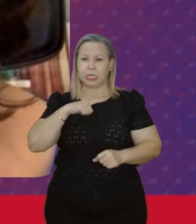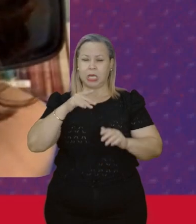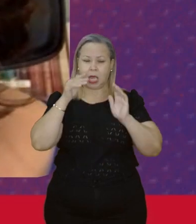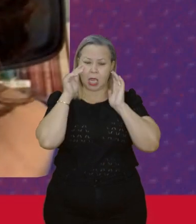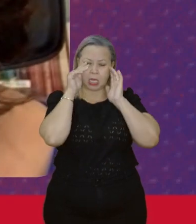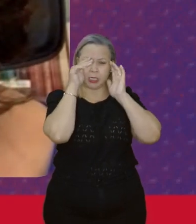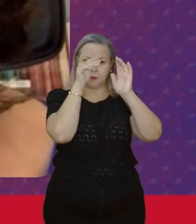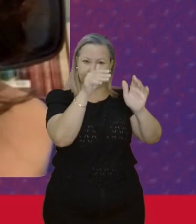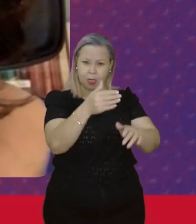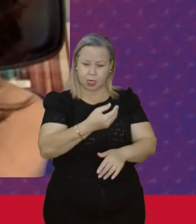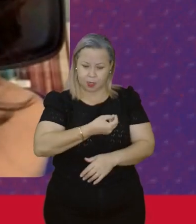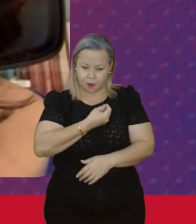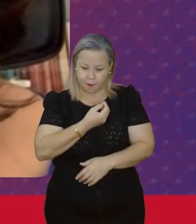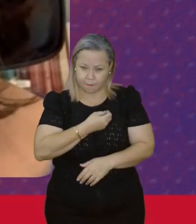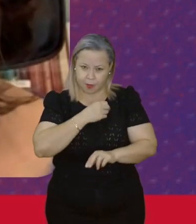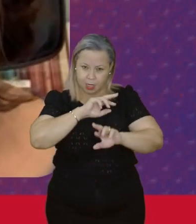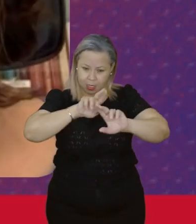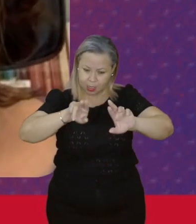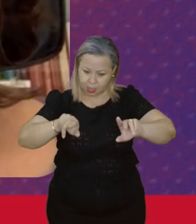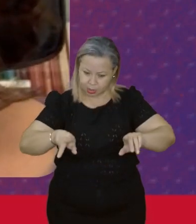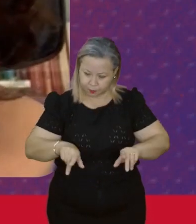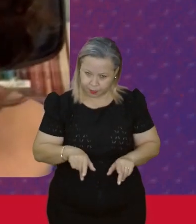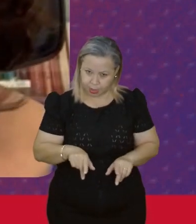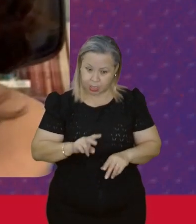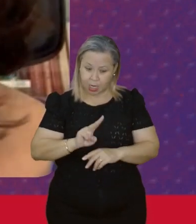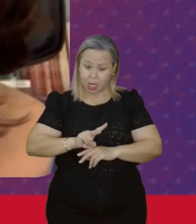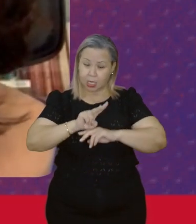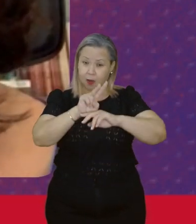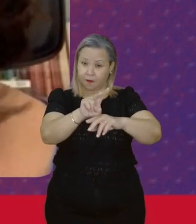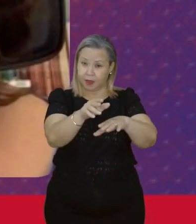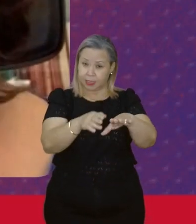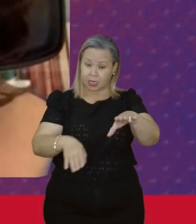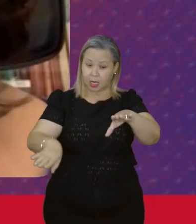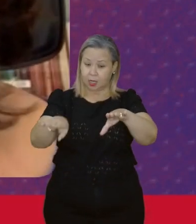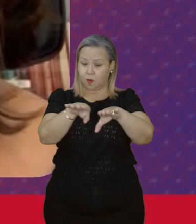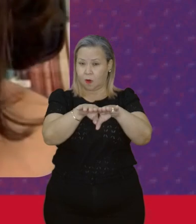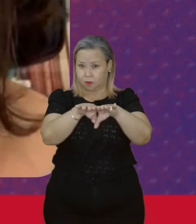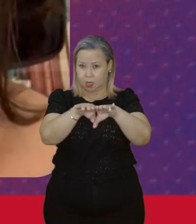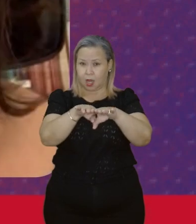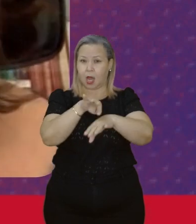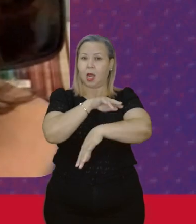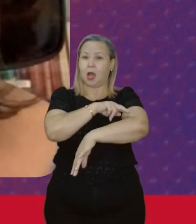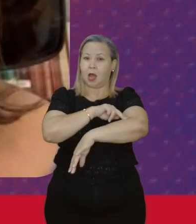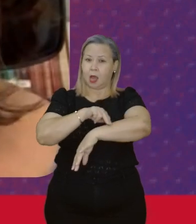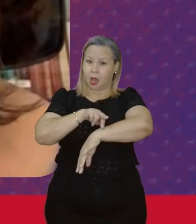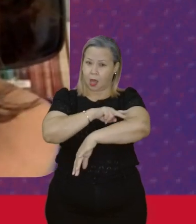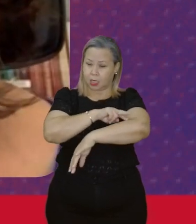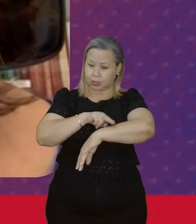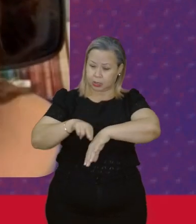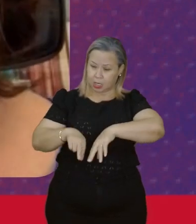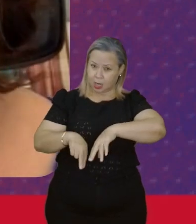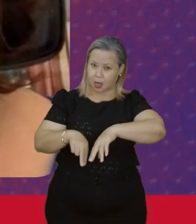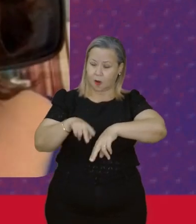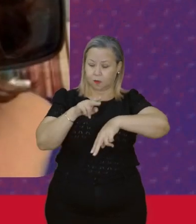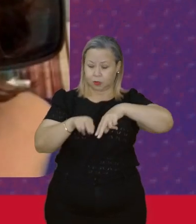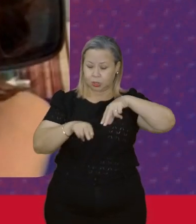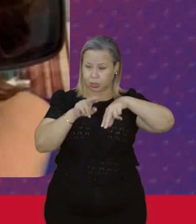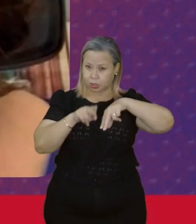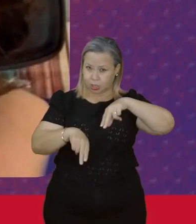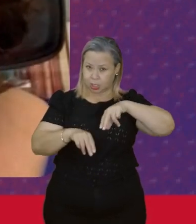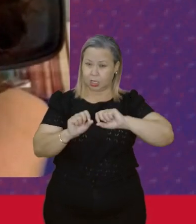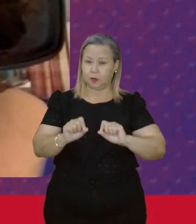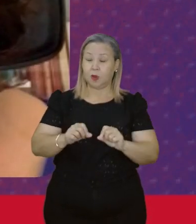vida, o respeito às diferenças, a defesa da igualdade racial, de gênero,